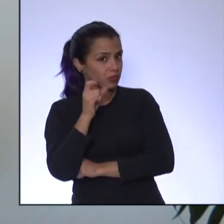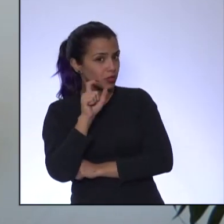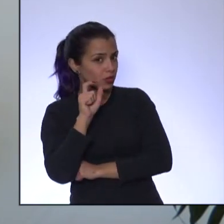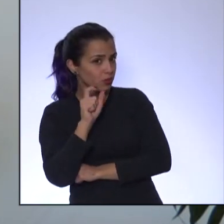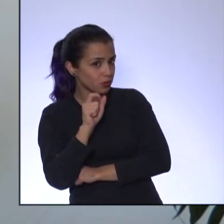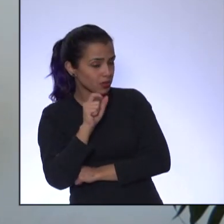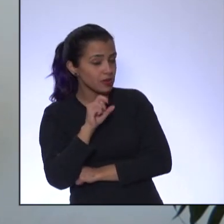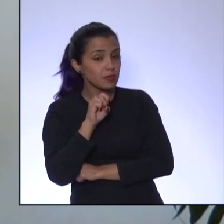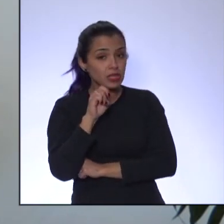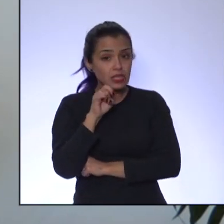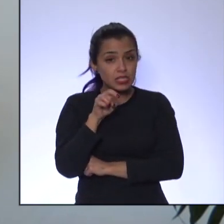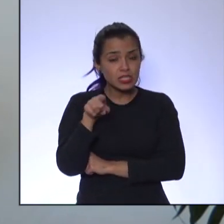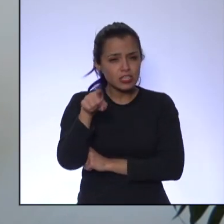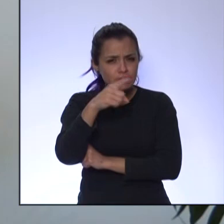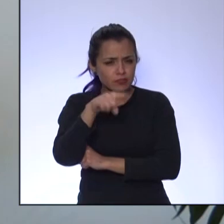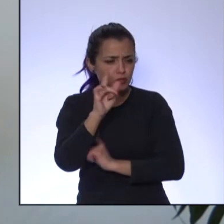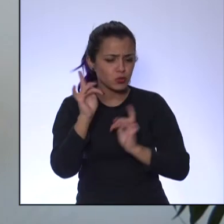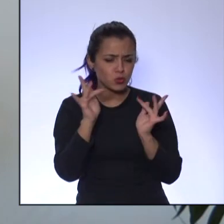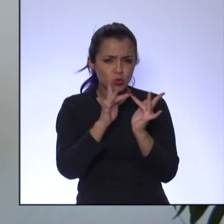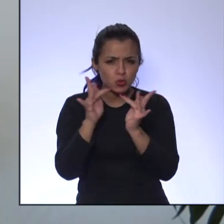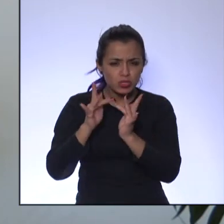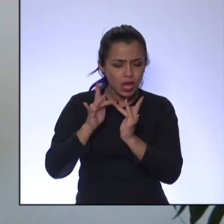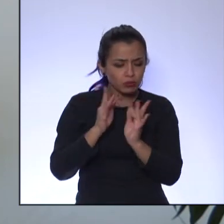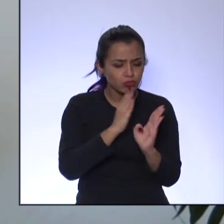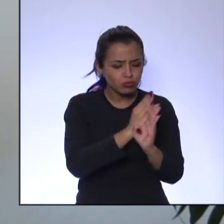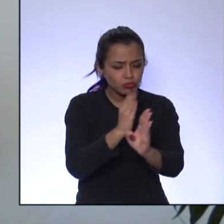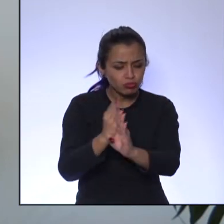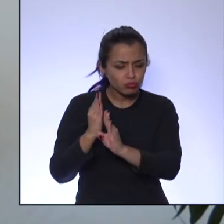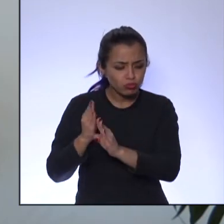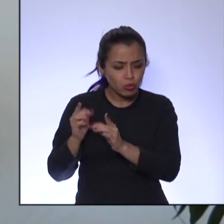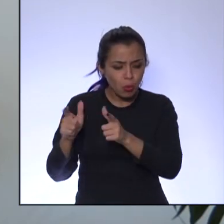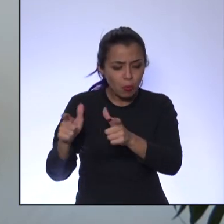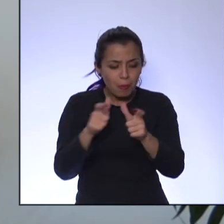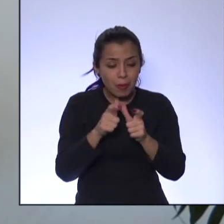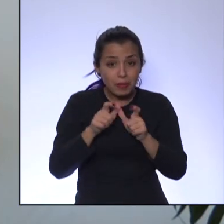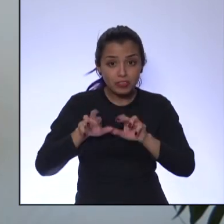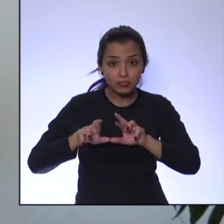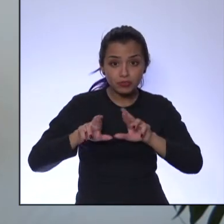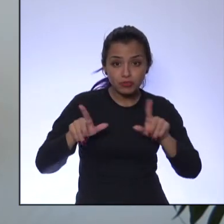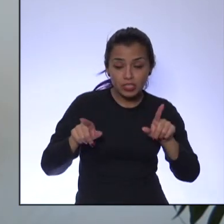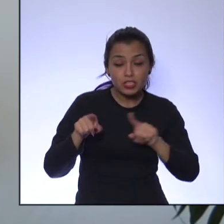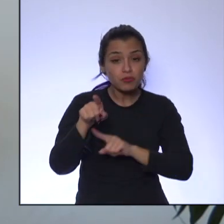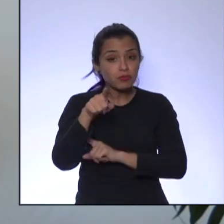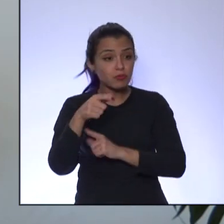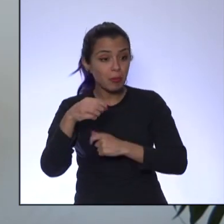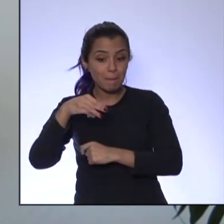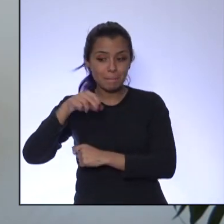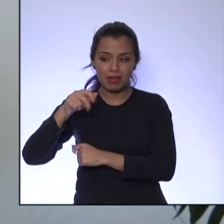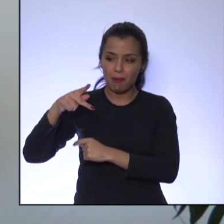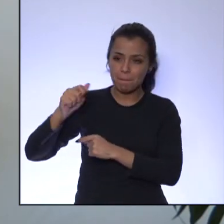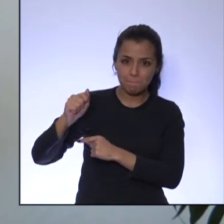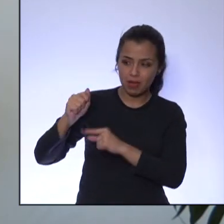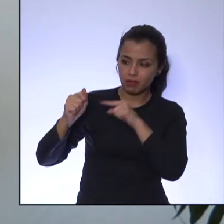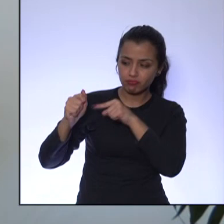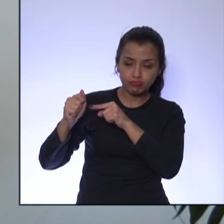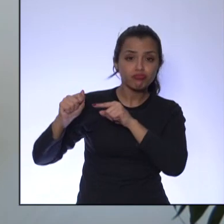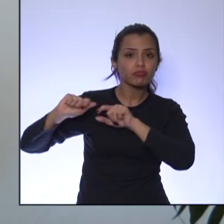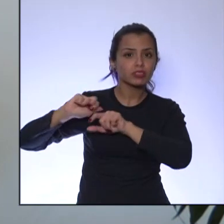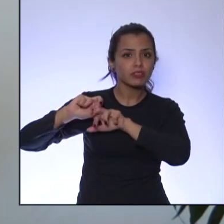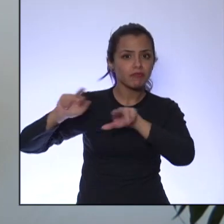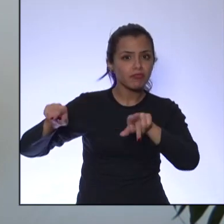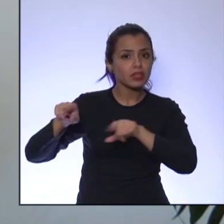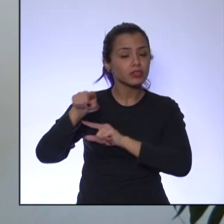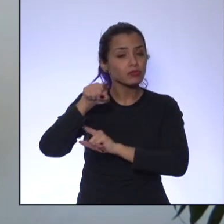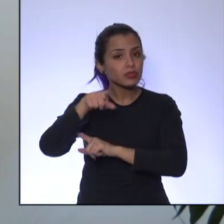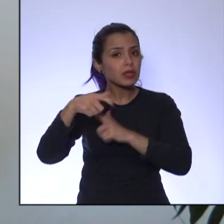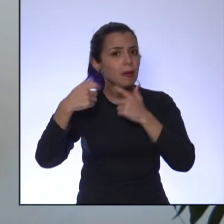com diferentes mapas, você reconheça os elementos, né, os seus diferentes elementos, identifique o